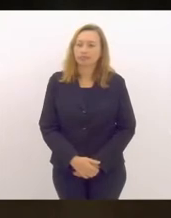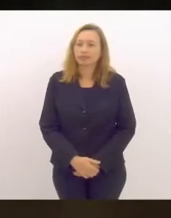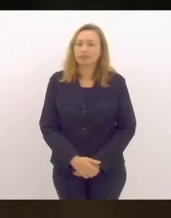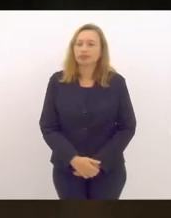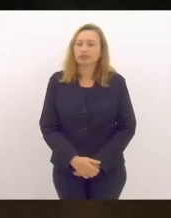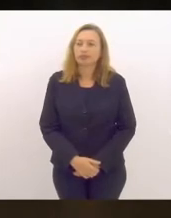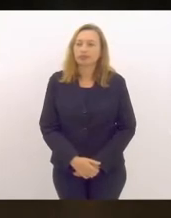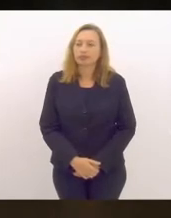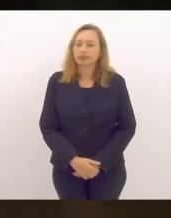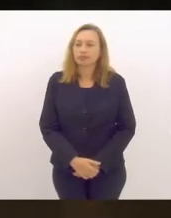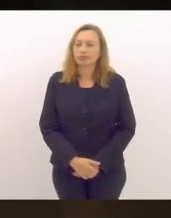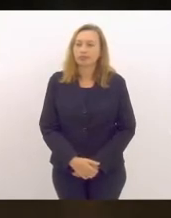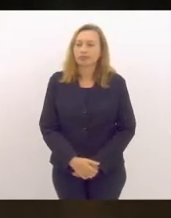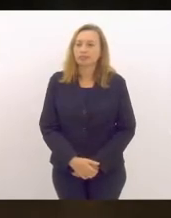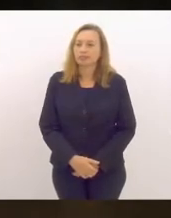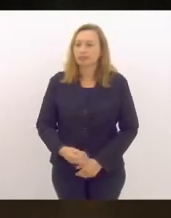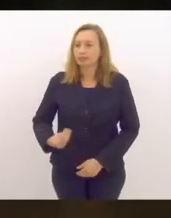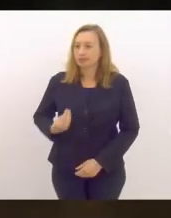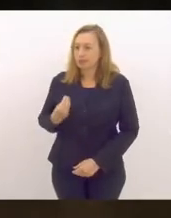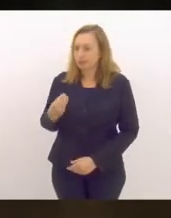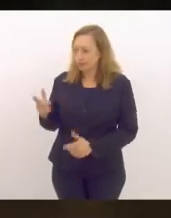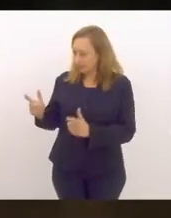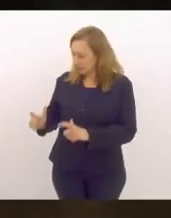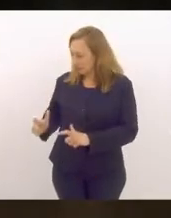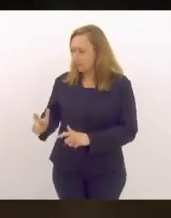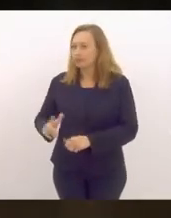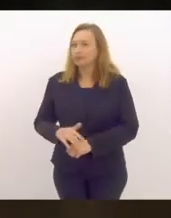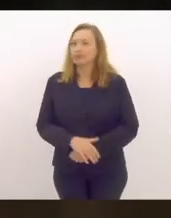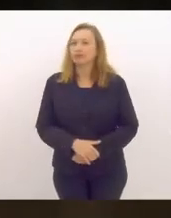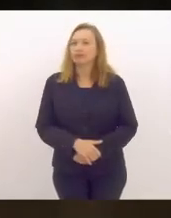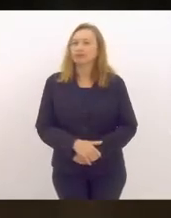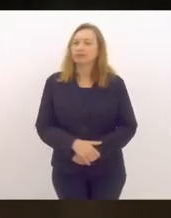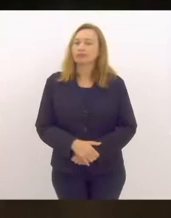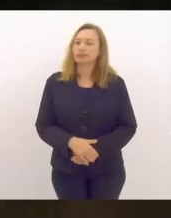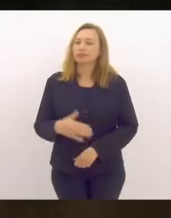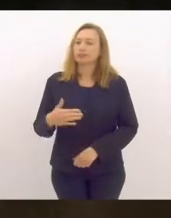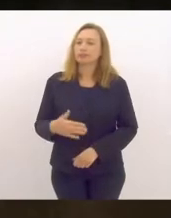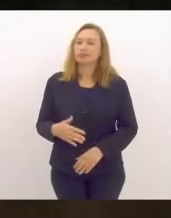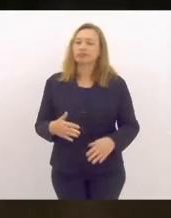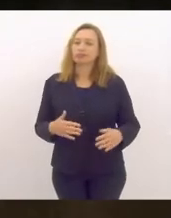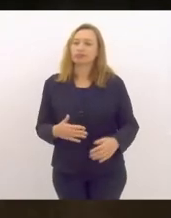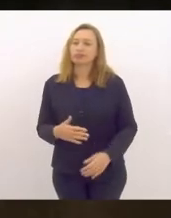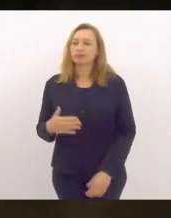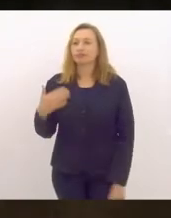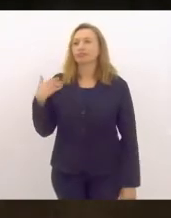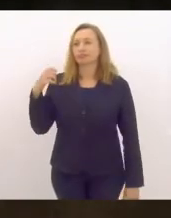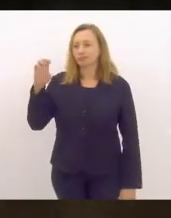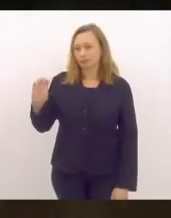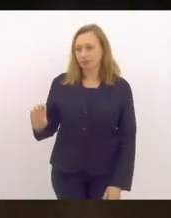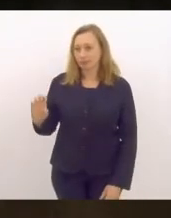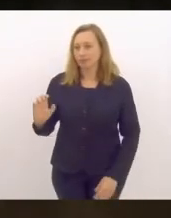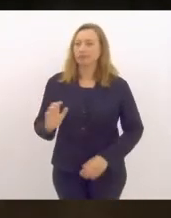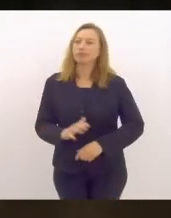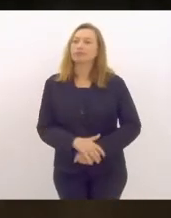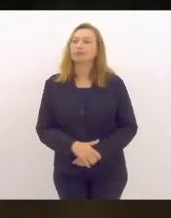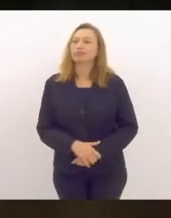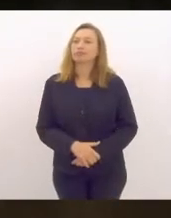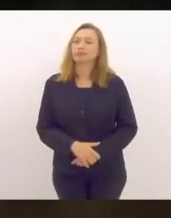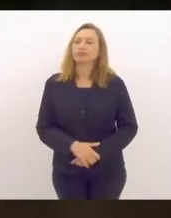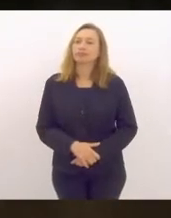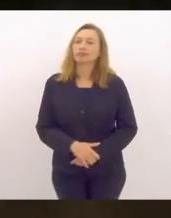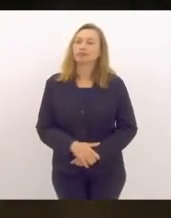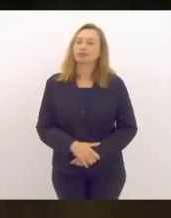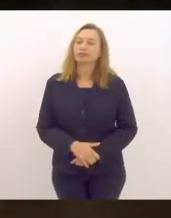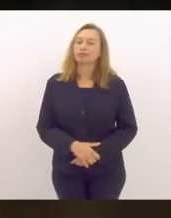que está aqui presente, à minha esquerda, como lhe cabe, que dispõe sobre